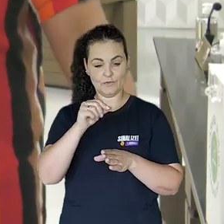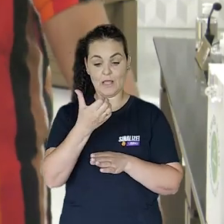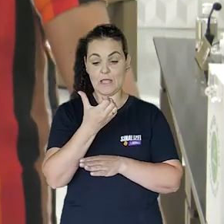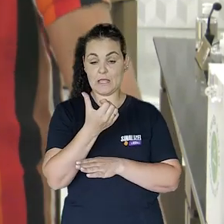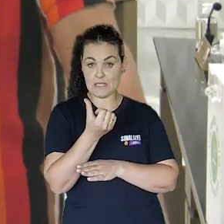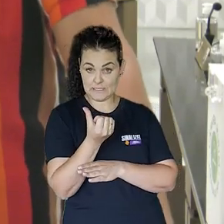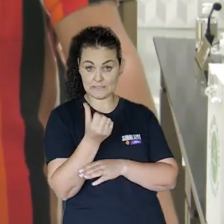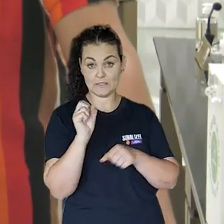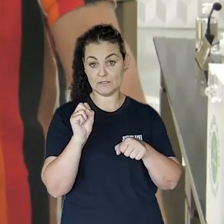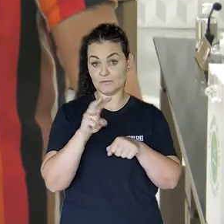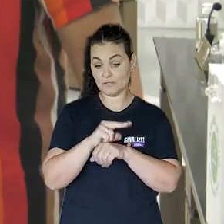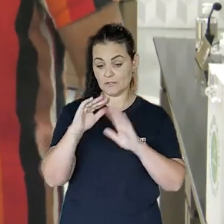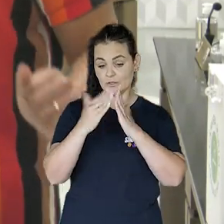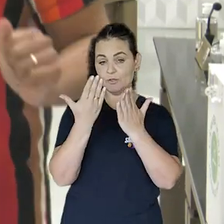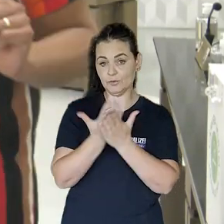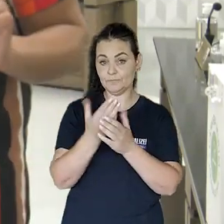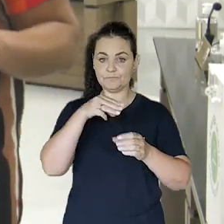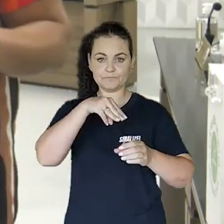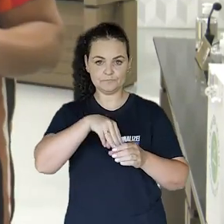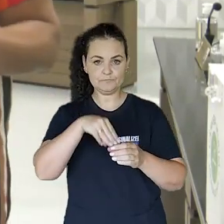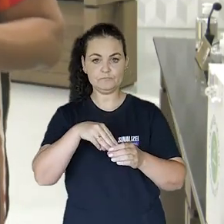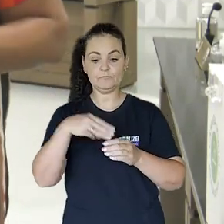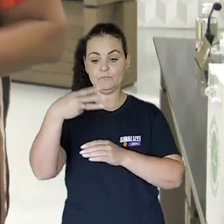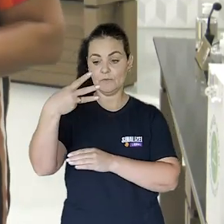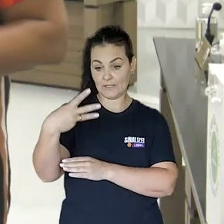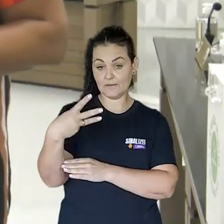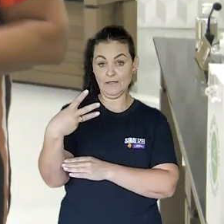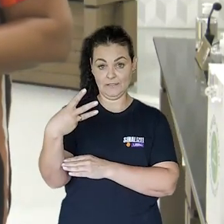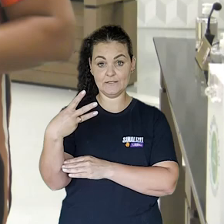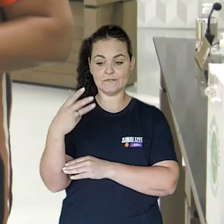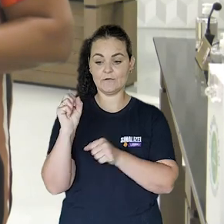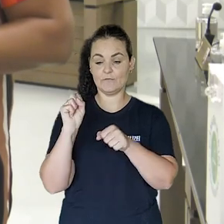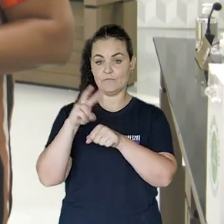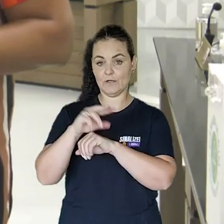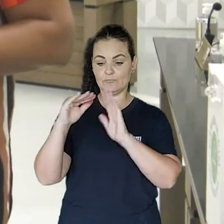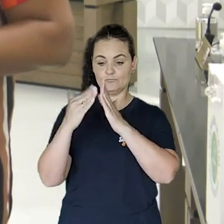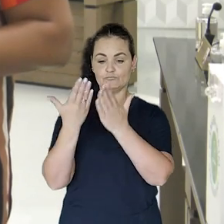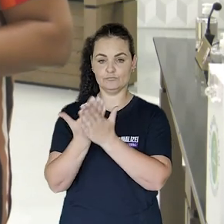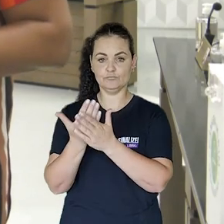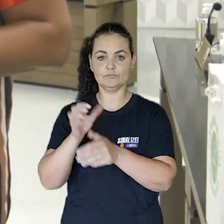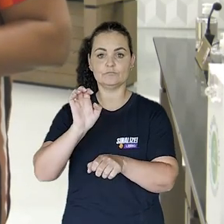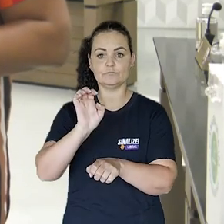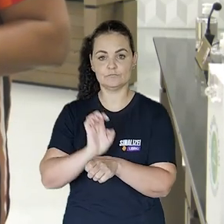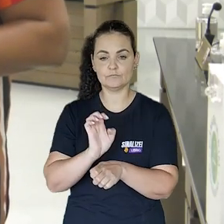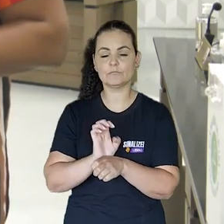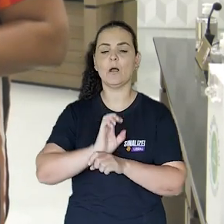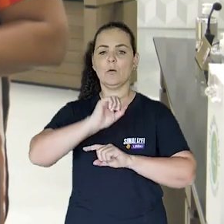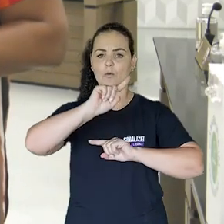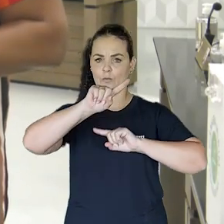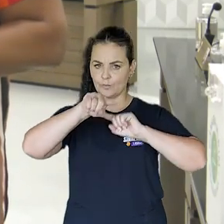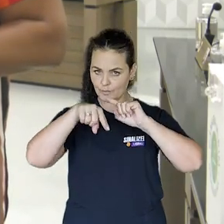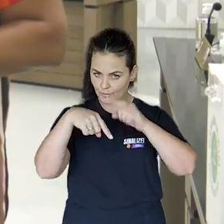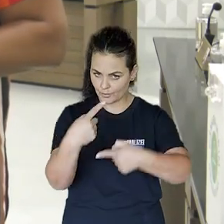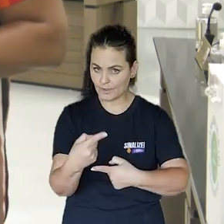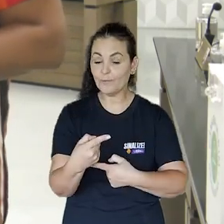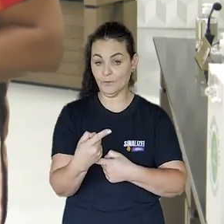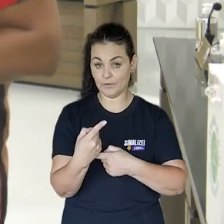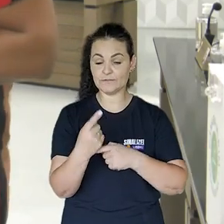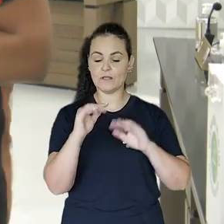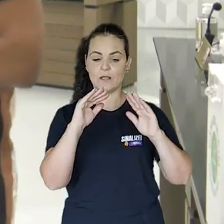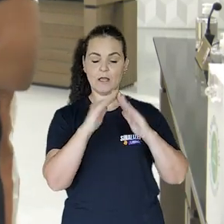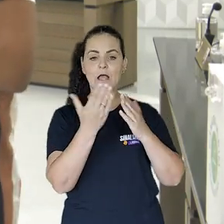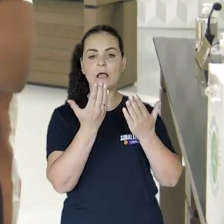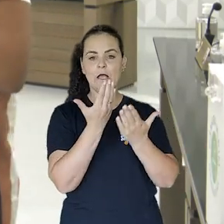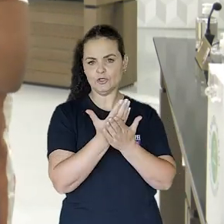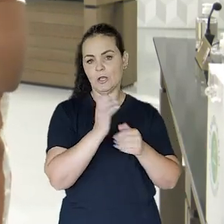as escolas municipais e as três vagas entre as escolas estaduais, e depois aquelas escolas da rede estadual e municipal